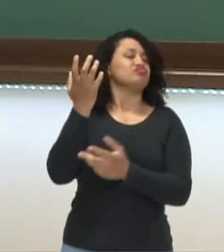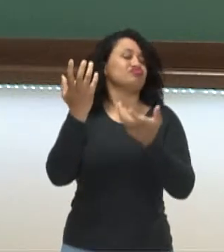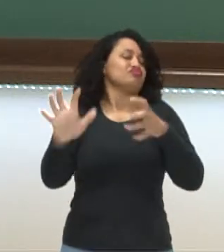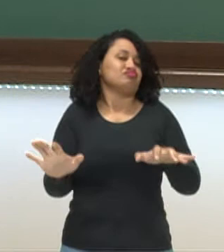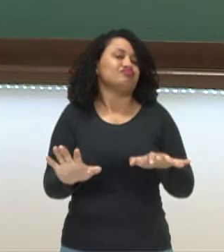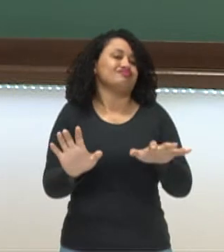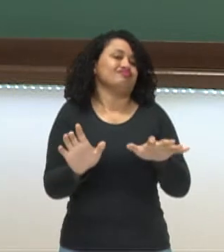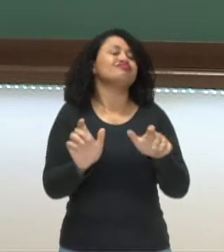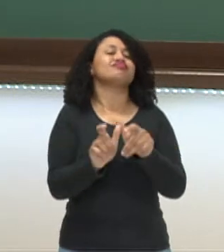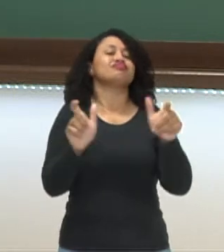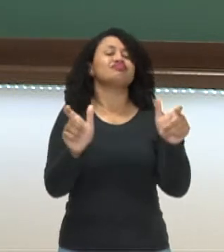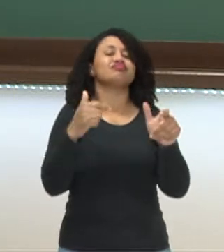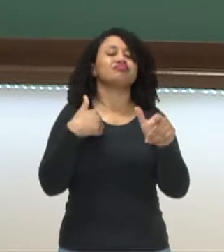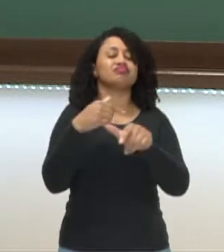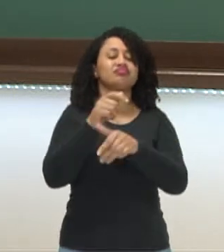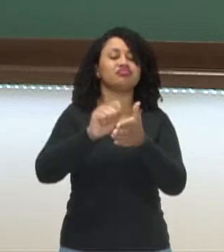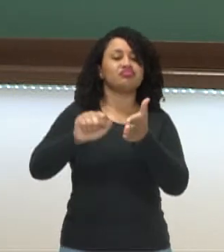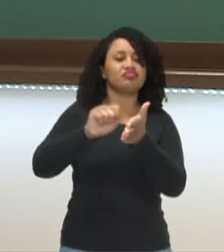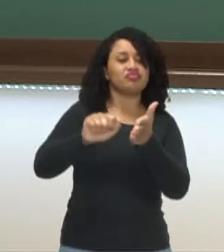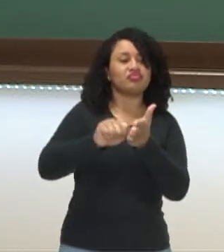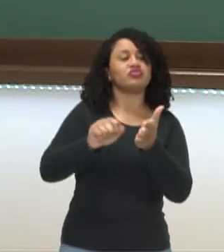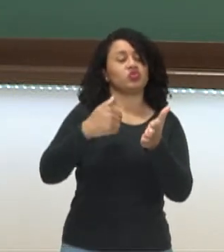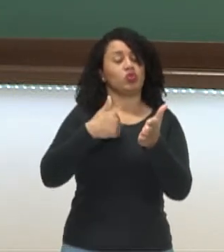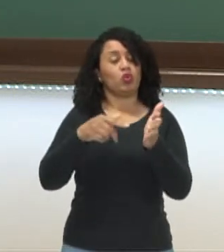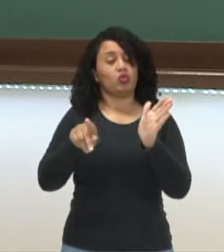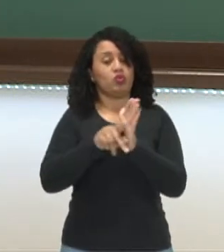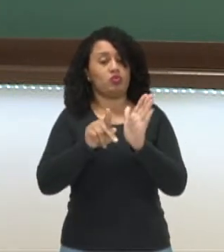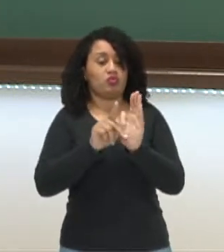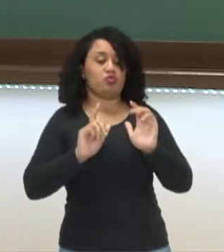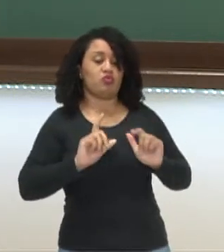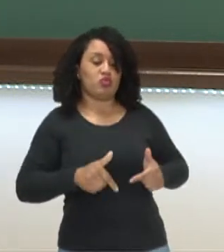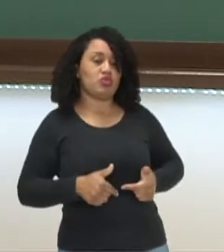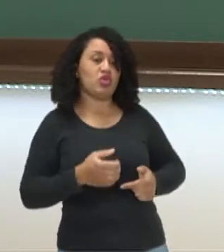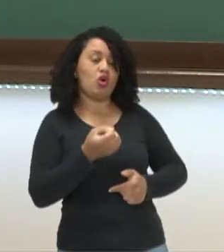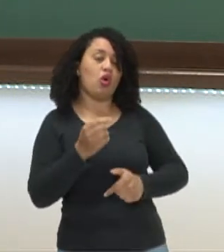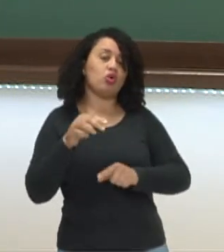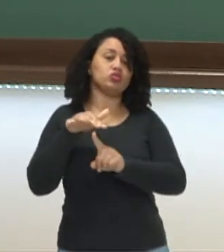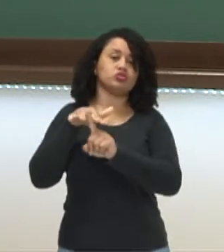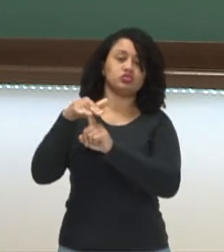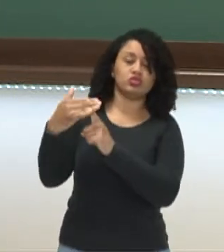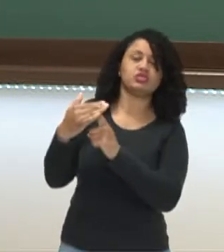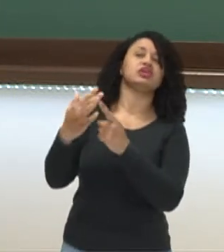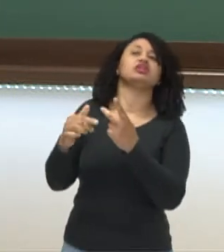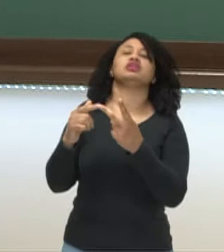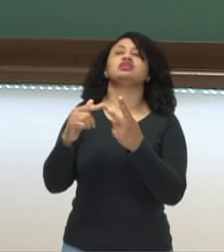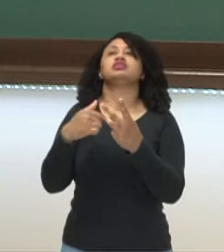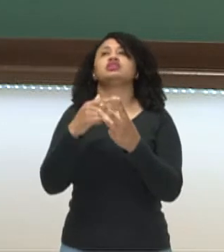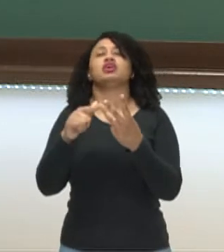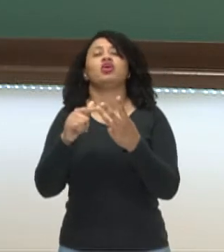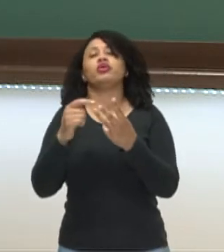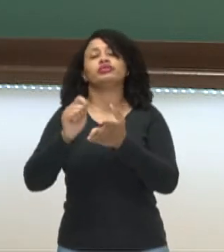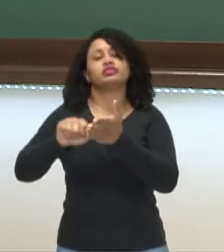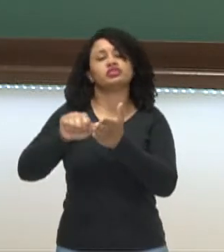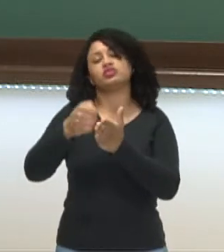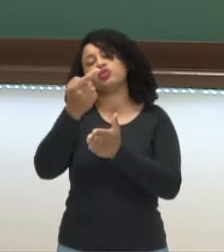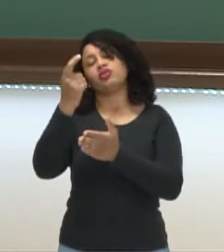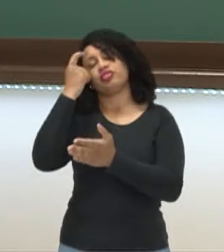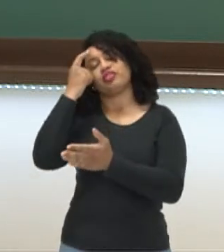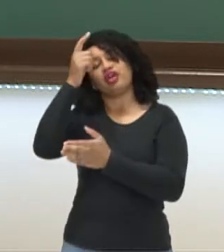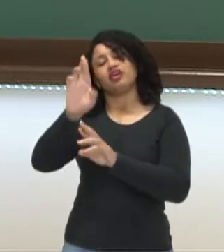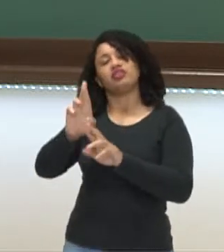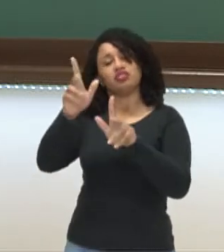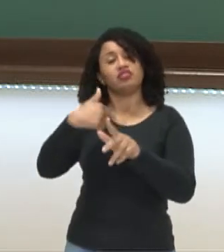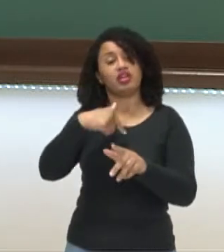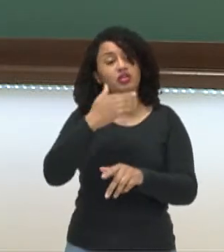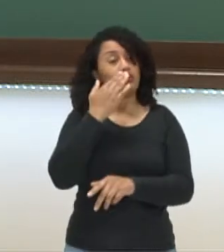desejavam. Grandes escritores, como escritores judeus, ou escritores socialistas, ou escritores com qualquer outra ideia que os nazistas